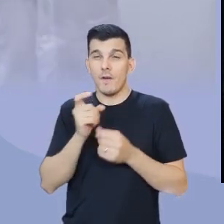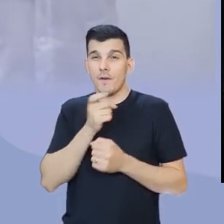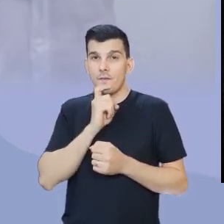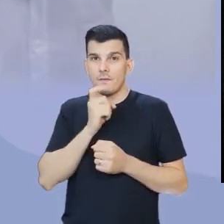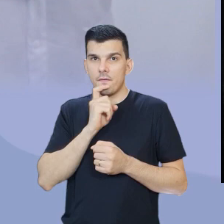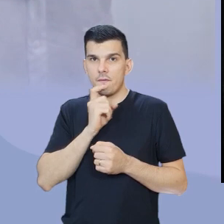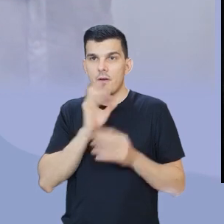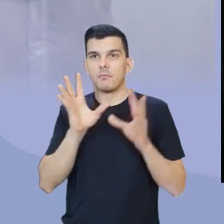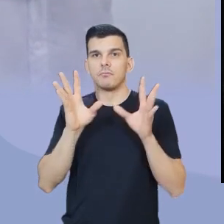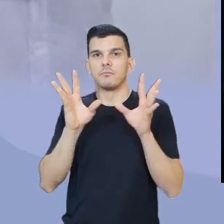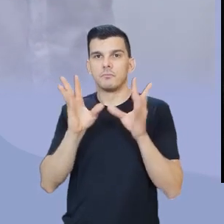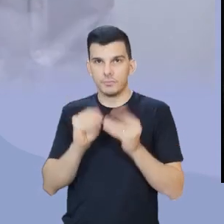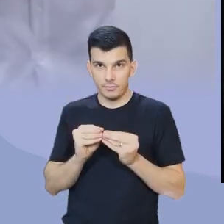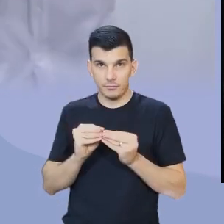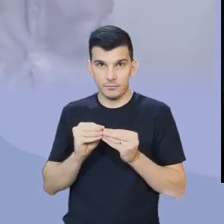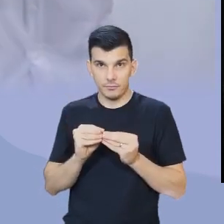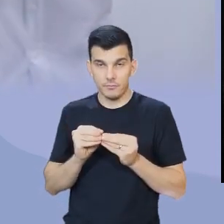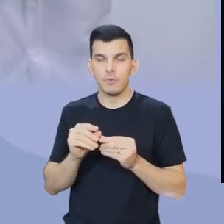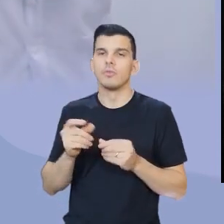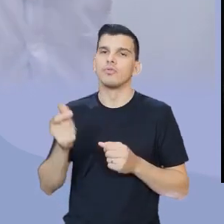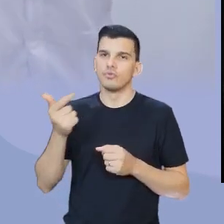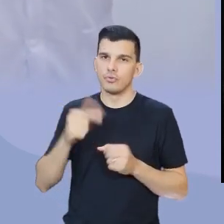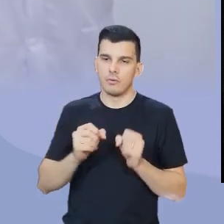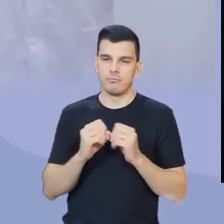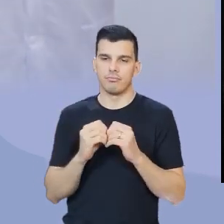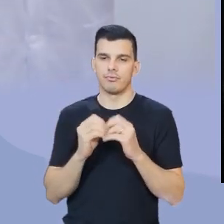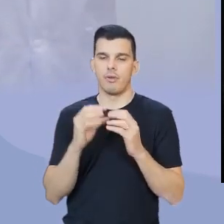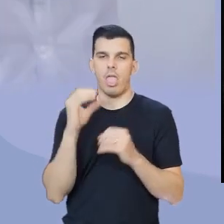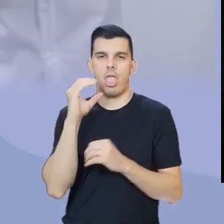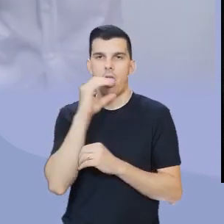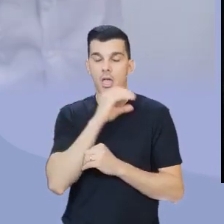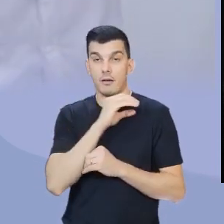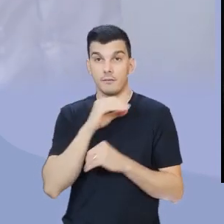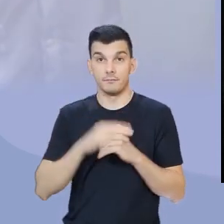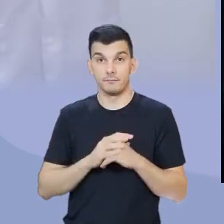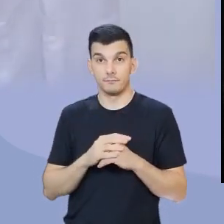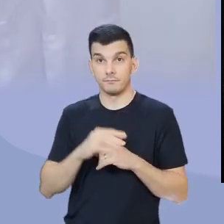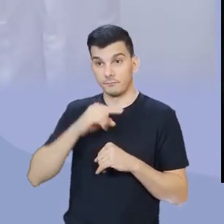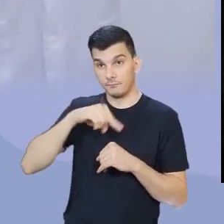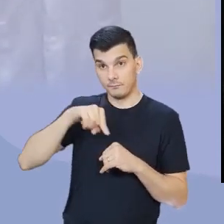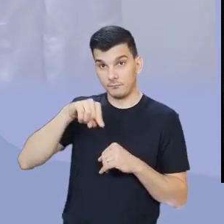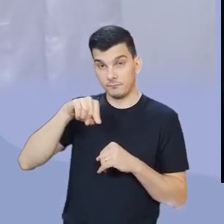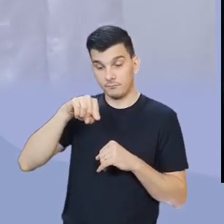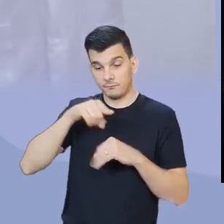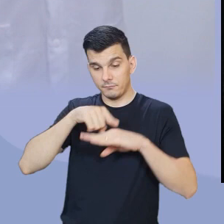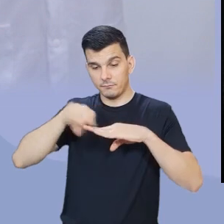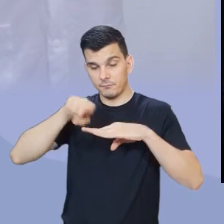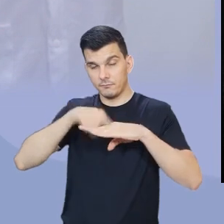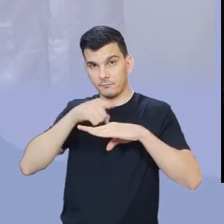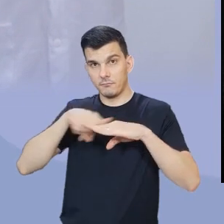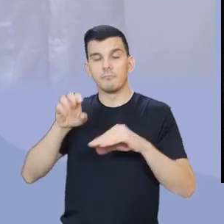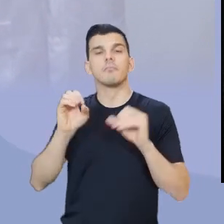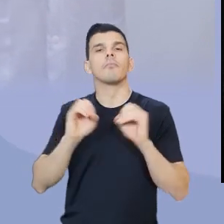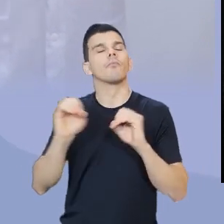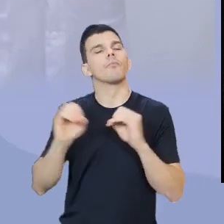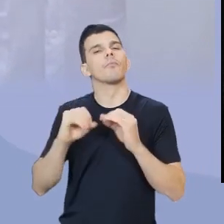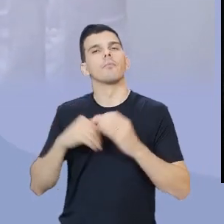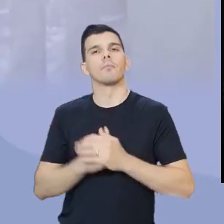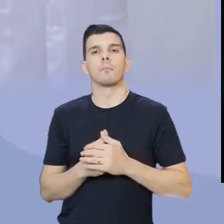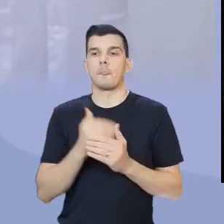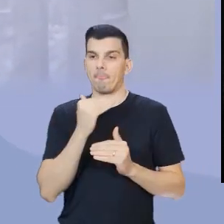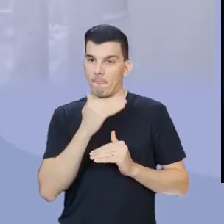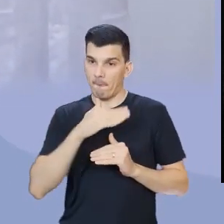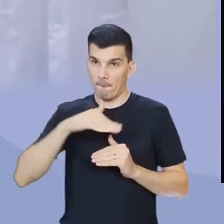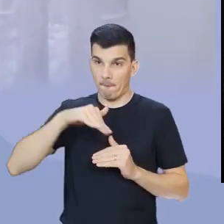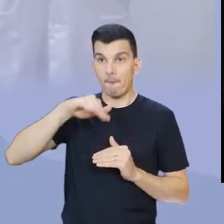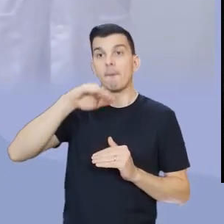demais, aí desliga o resfriamento. Ele volta a aquecer. Quando ele passa no TM aqui embaixo, não acontece nada. Quando ele